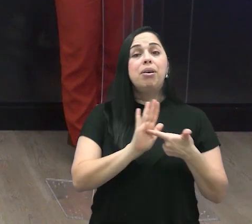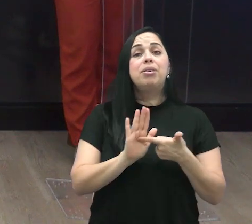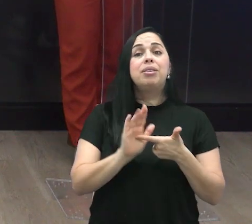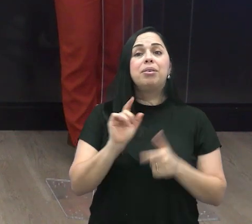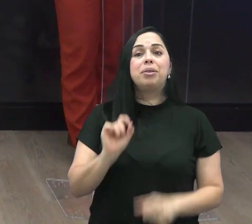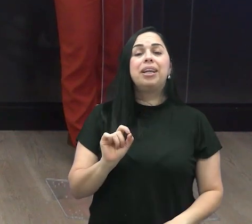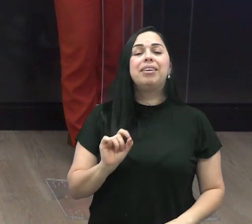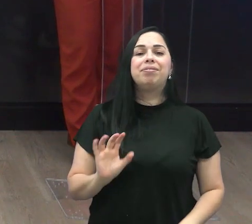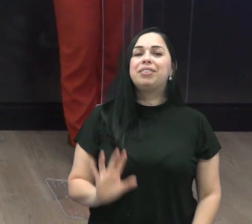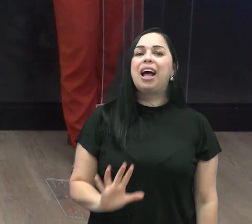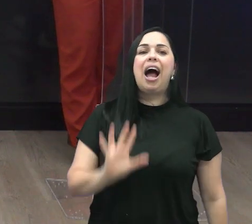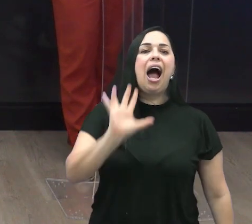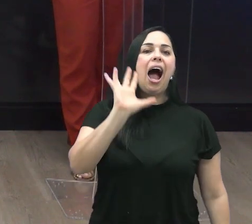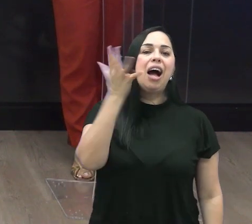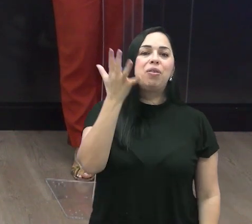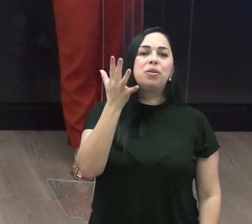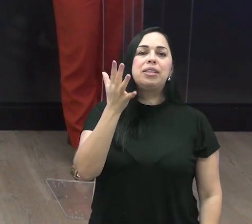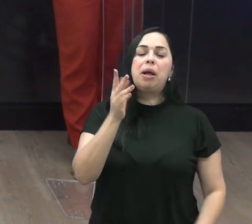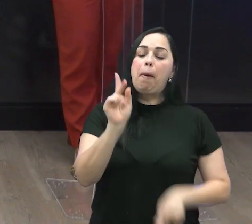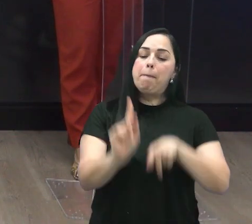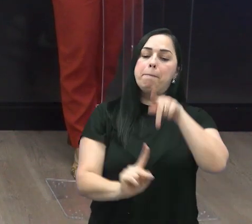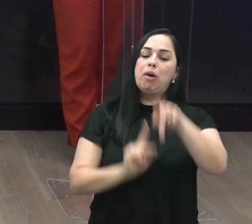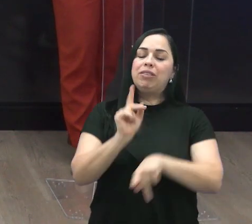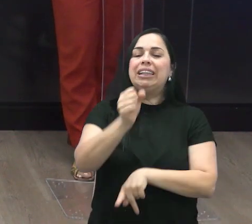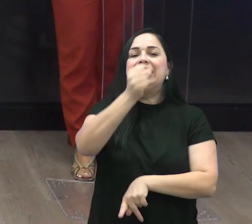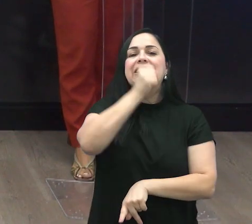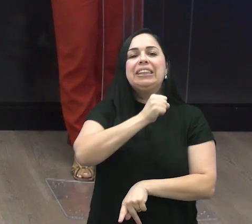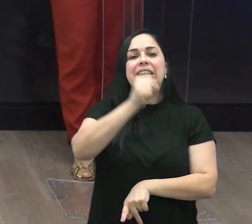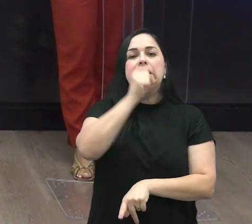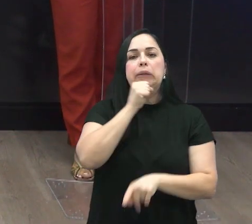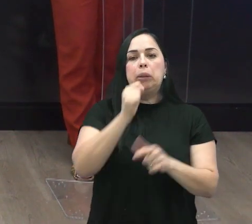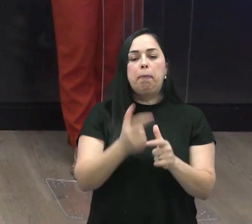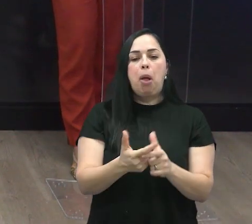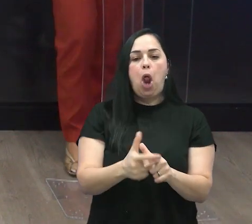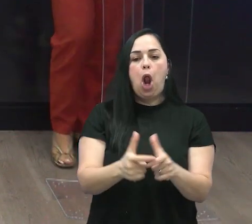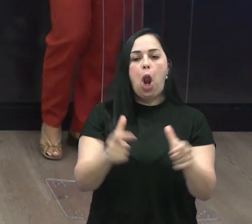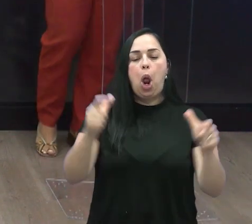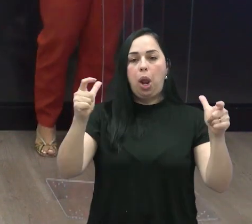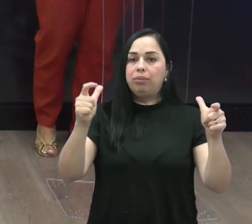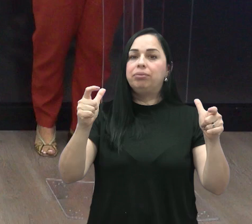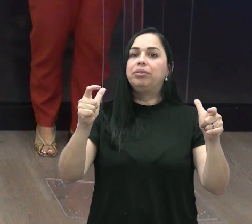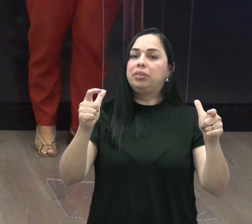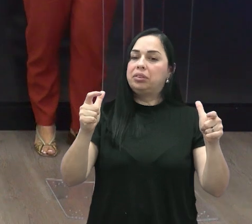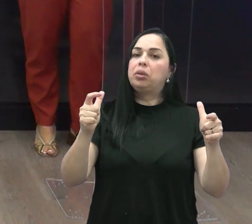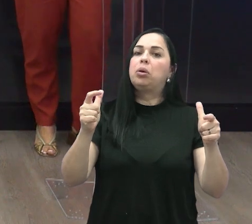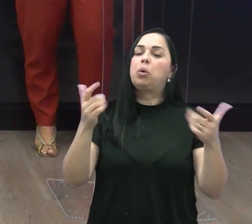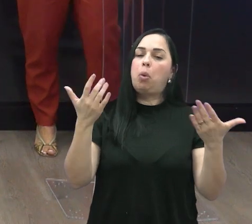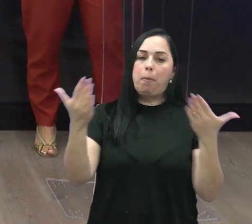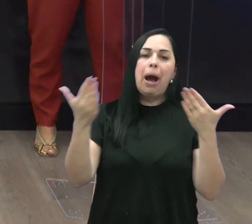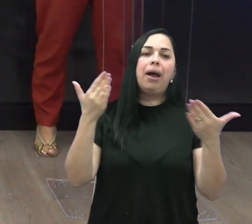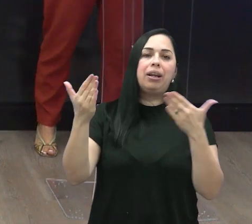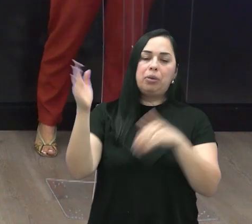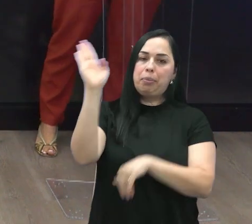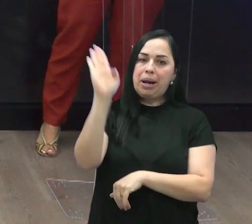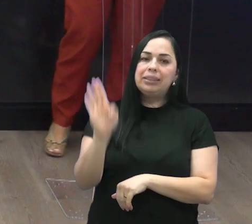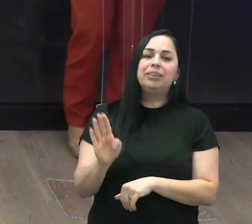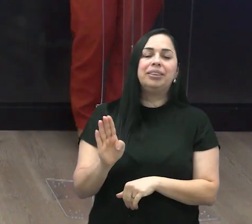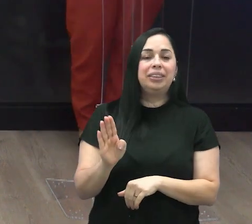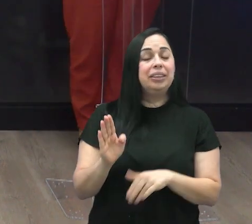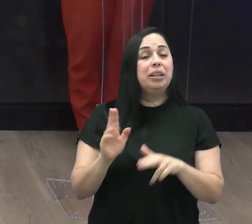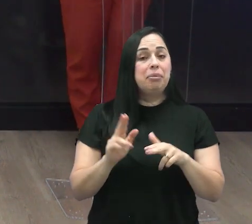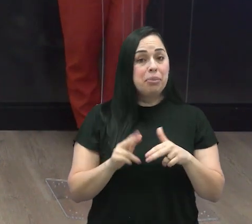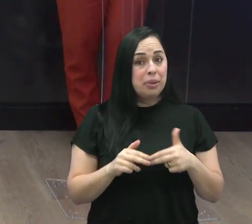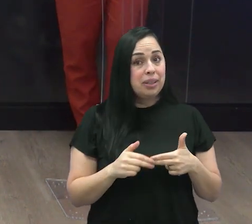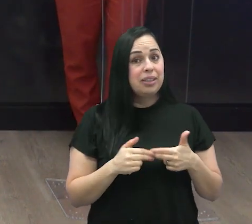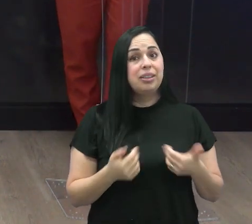números revelam uma tendência de envelhecimento da população de São José, a exemplo do que acontece no restante do